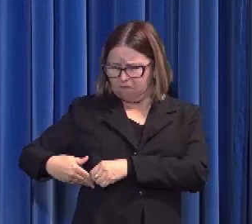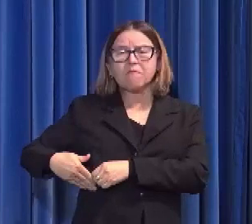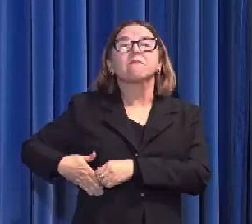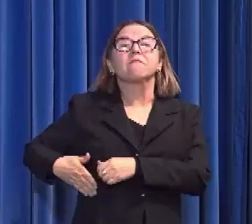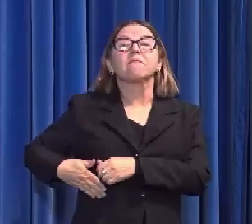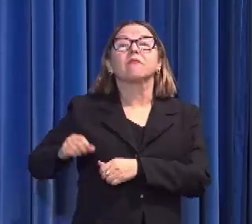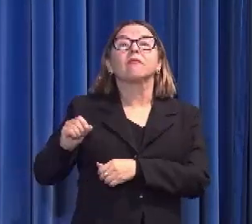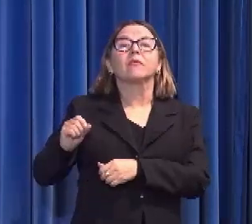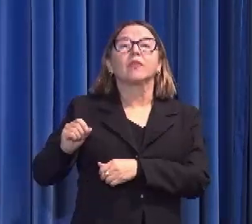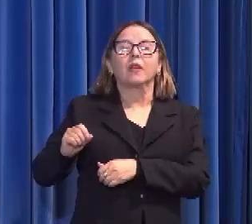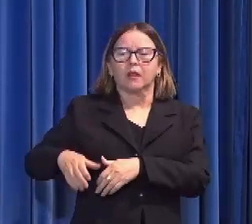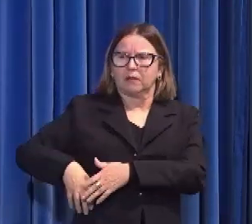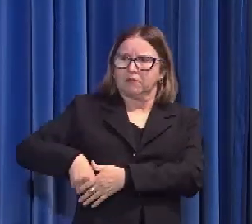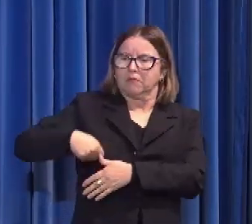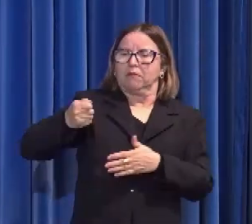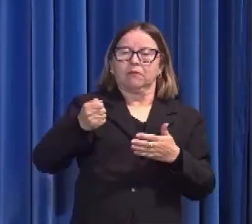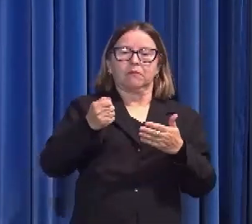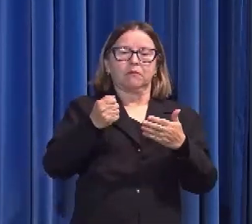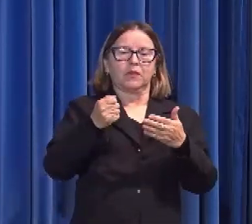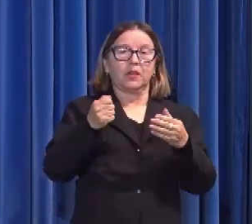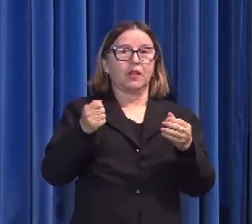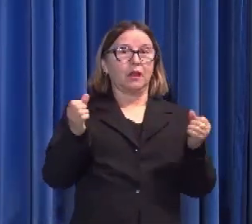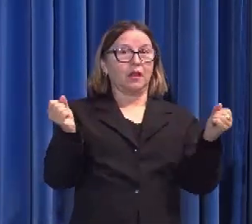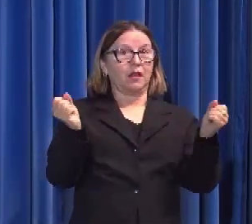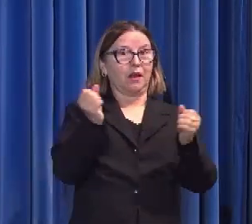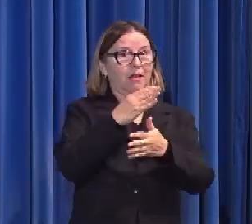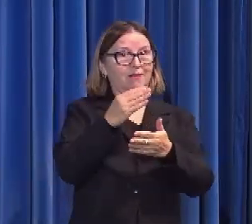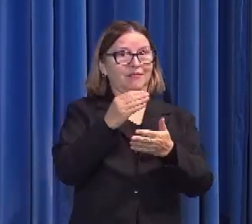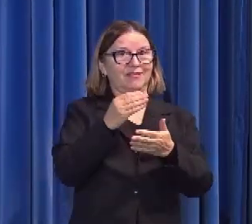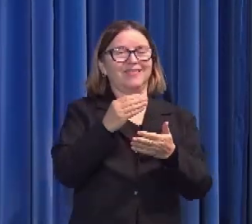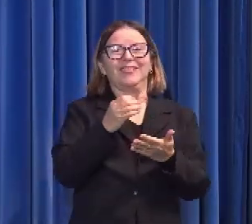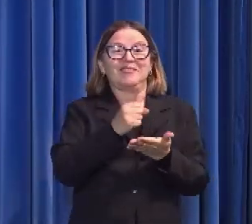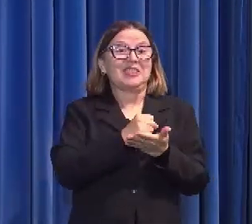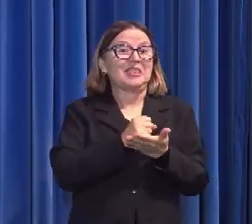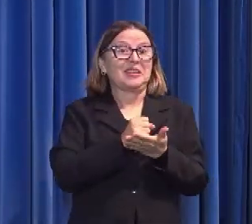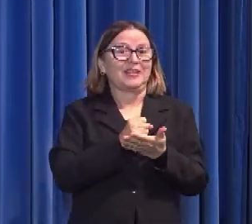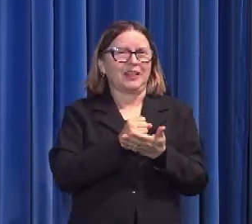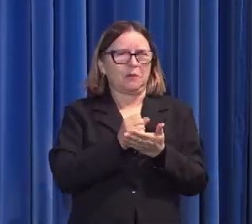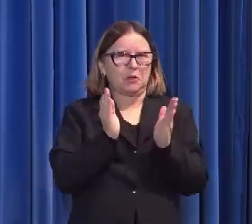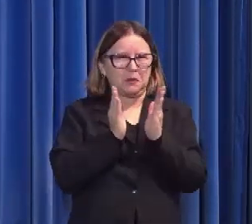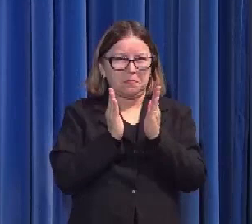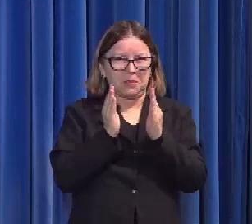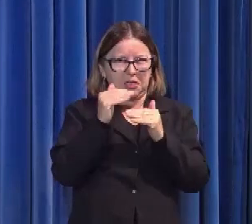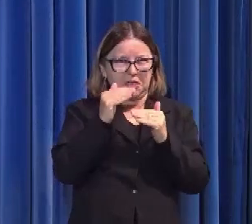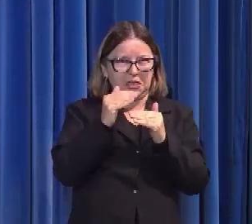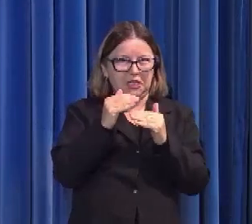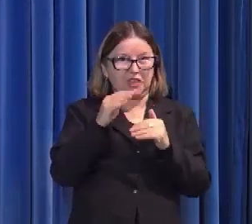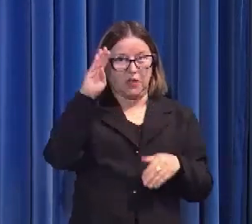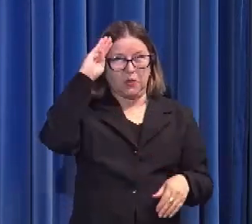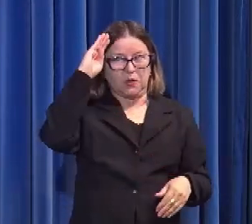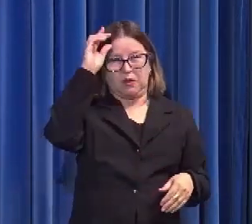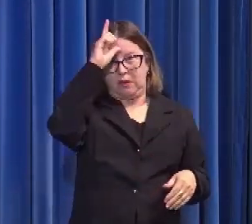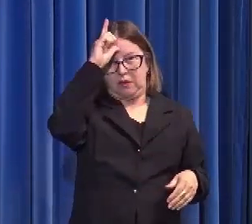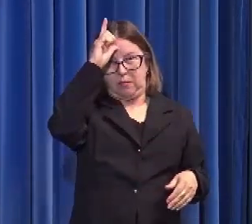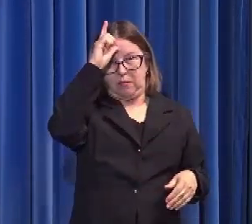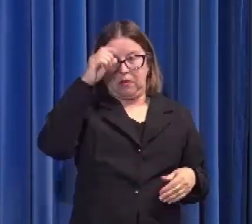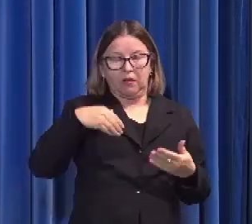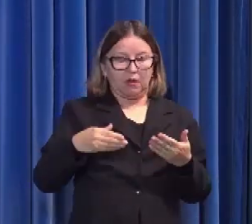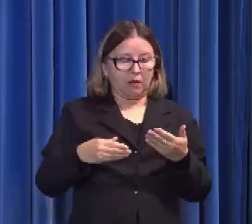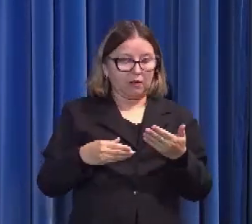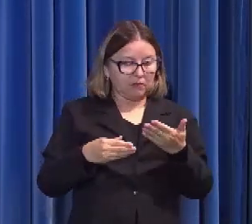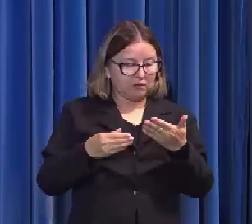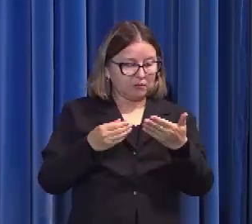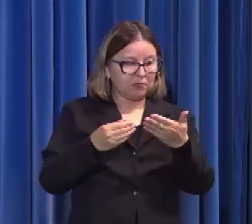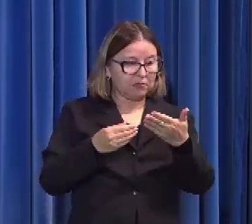era um novo testamento de bolso e o soldado alemão carregava Oi e o sargento então